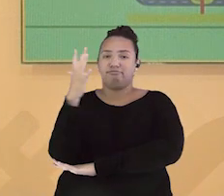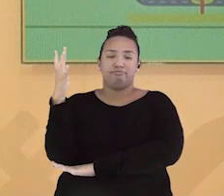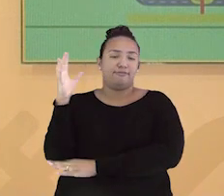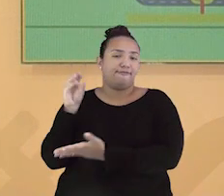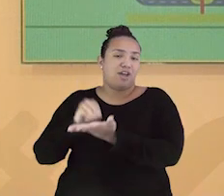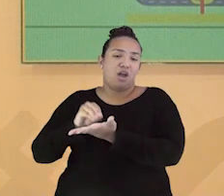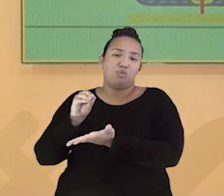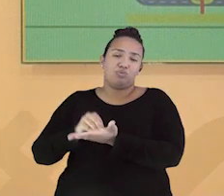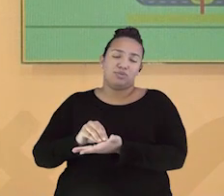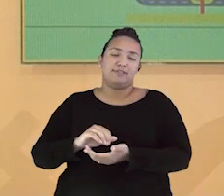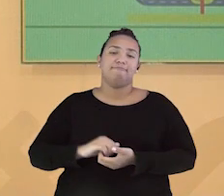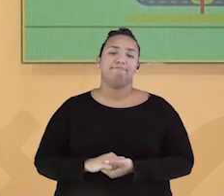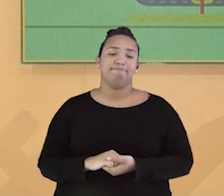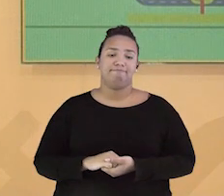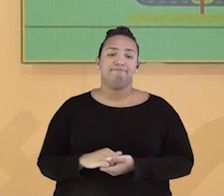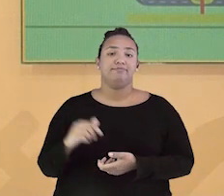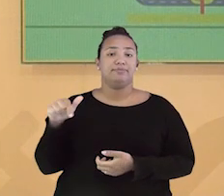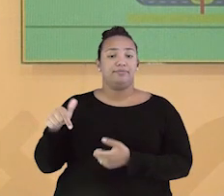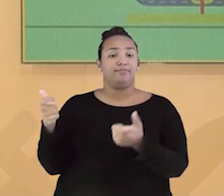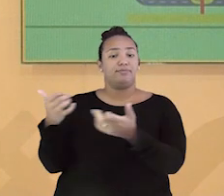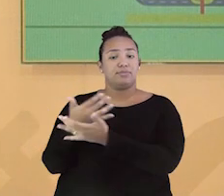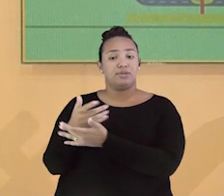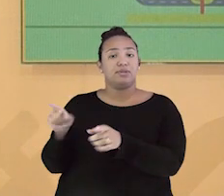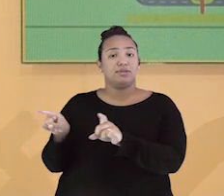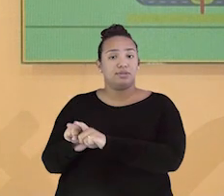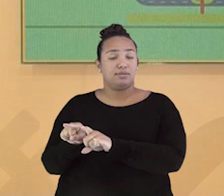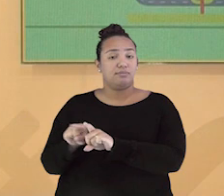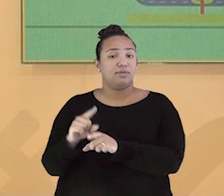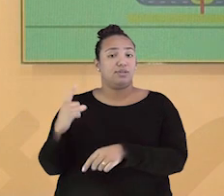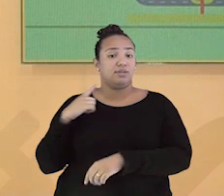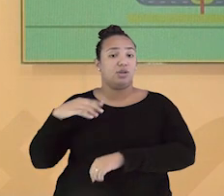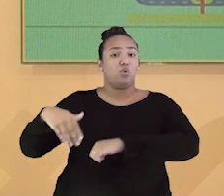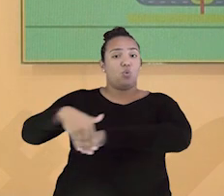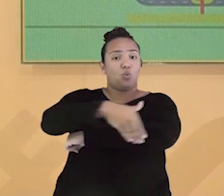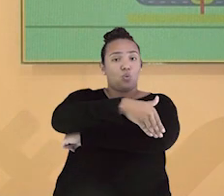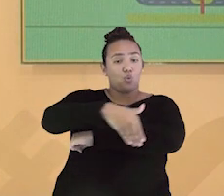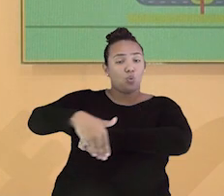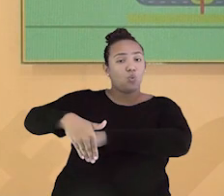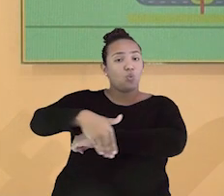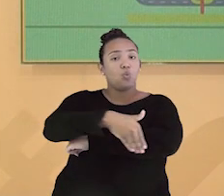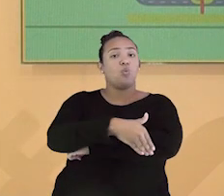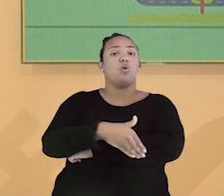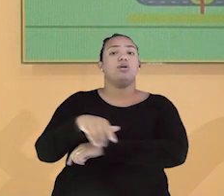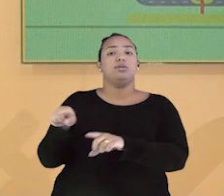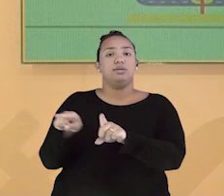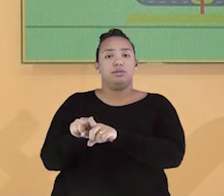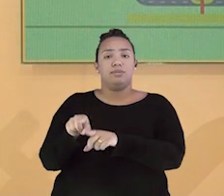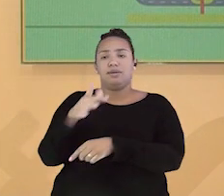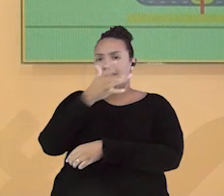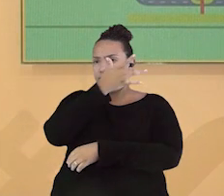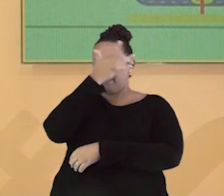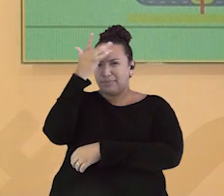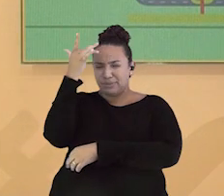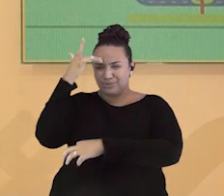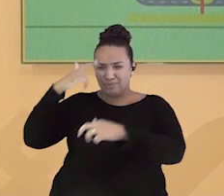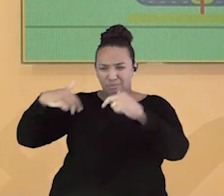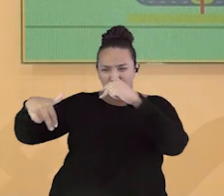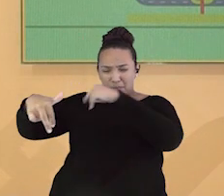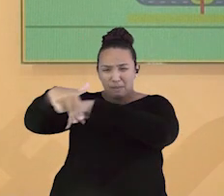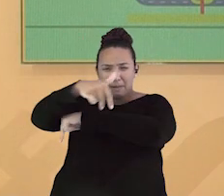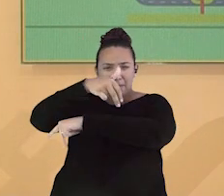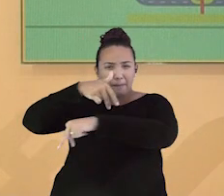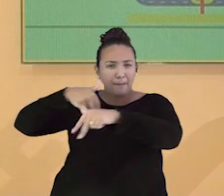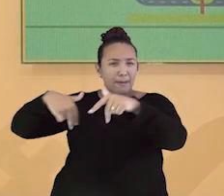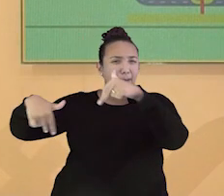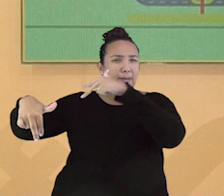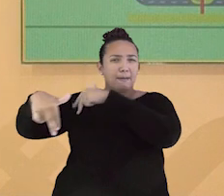zonas urbanas, também existe um grande número de ruas, avenidas e a quantidade de pessoas passando pelas ruas